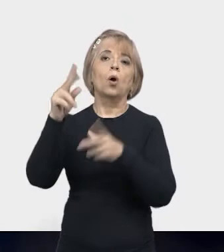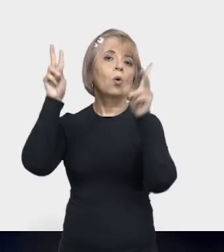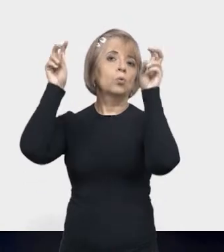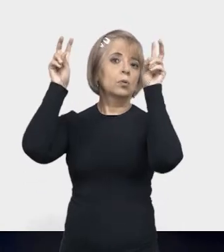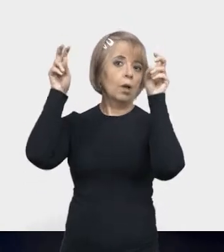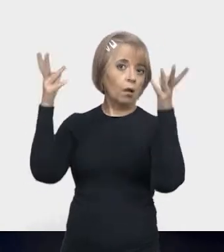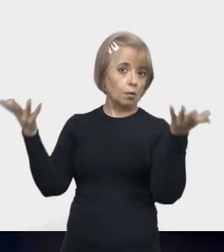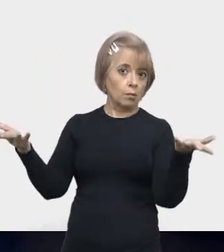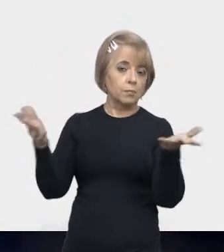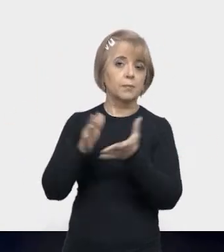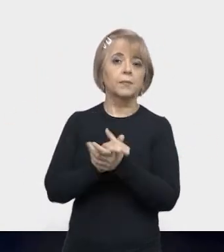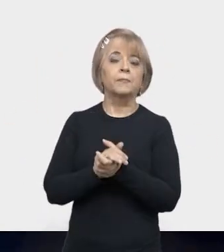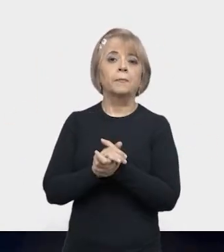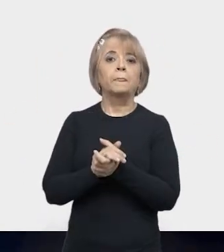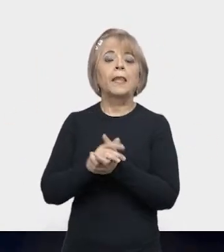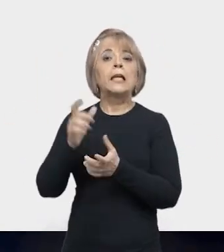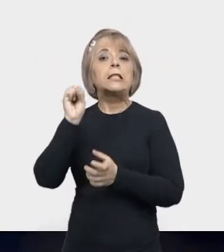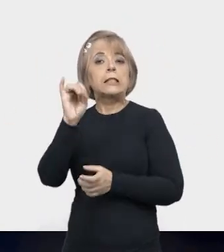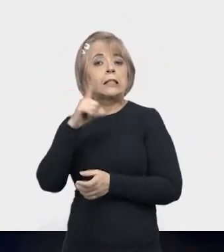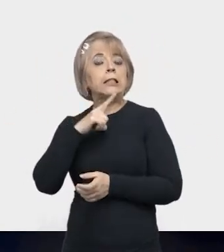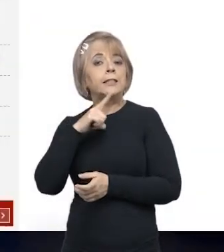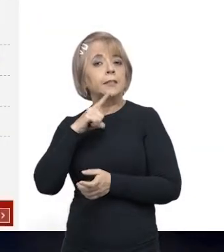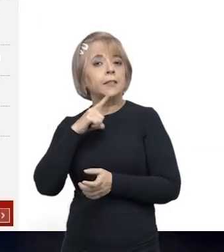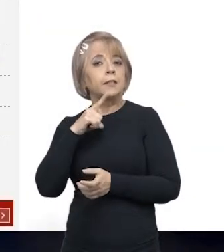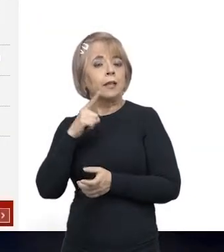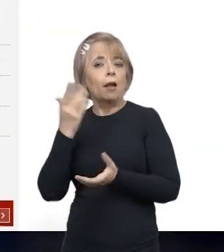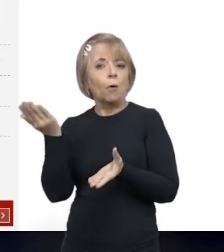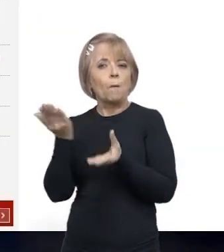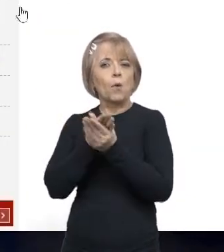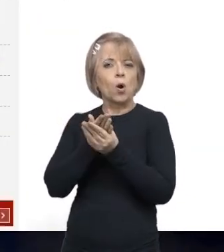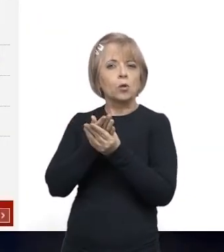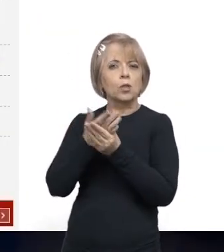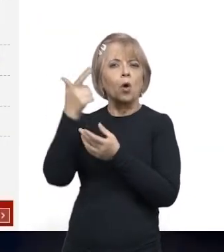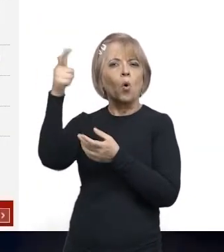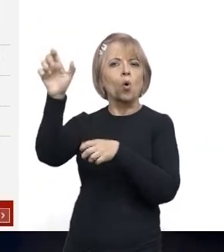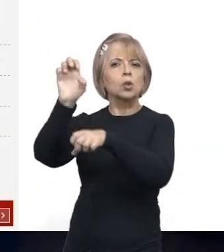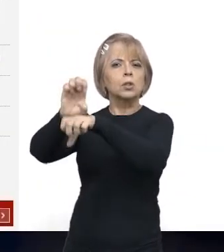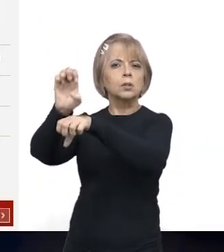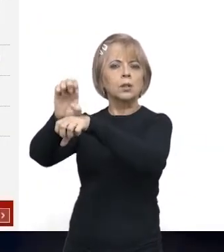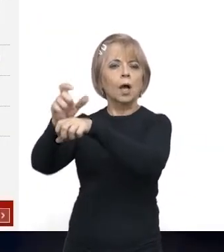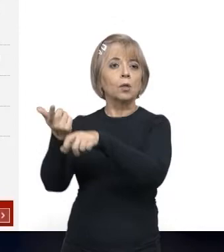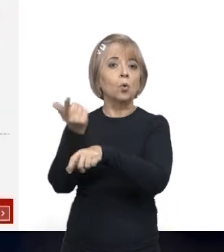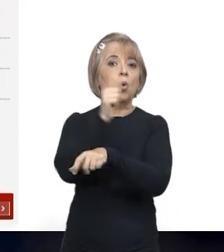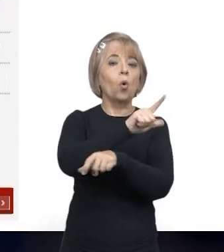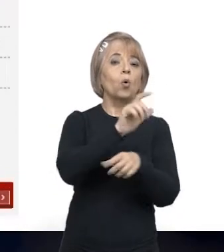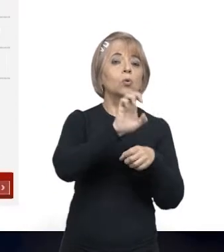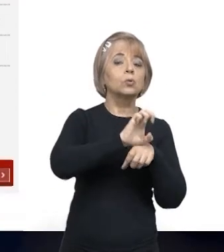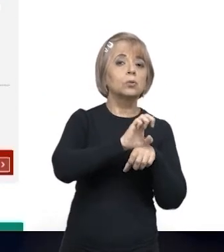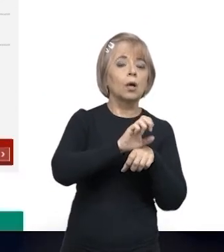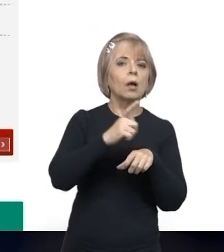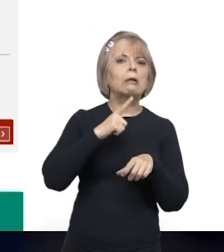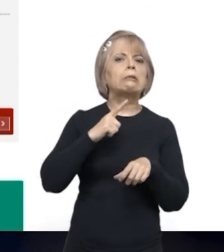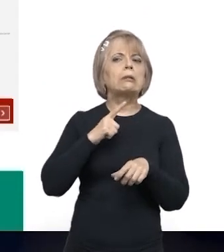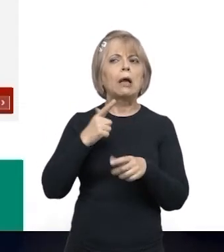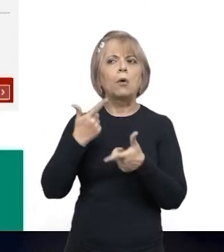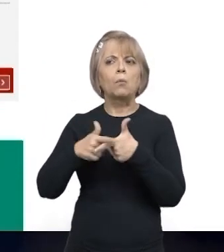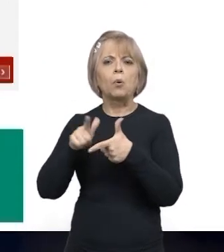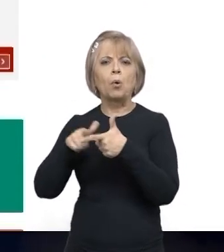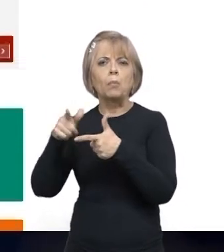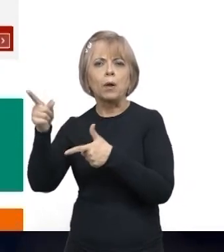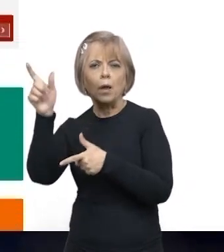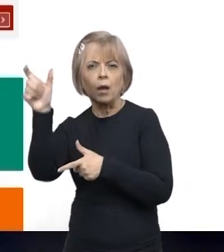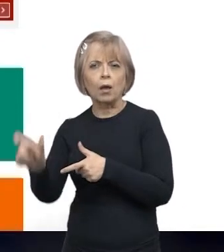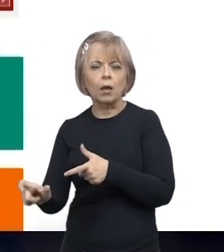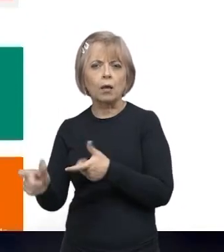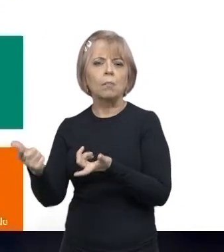tema, se há ação civil pública já de um Ministério Público de outro estado, se já há um termo de ajustamento de conduta, por exemplo, do Ministério